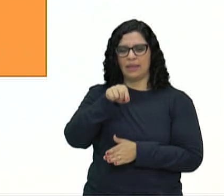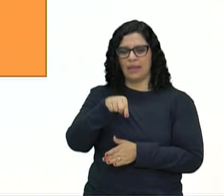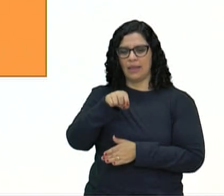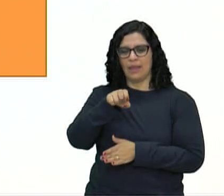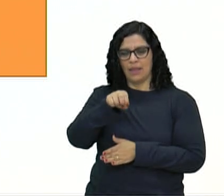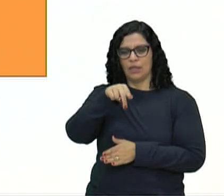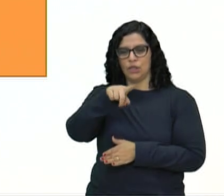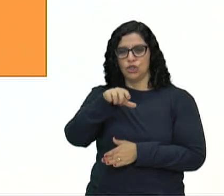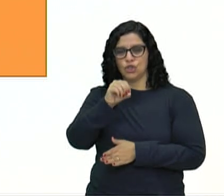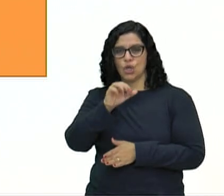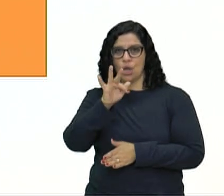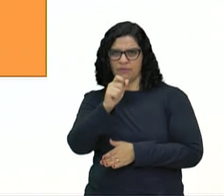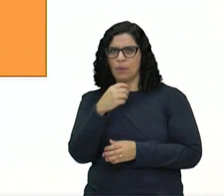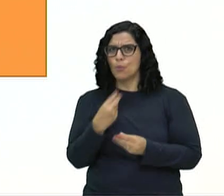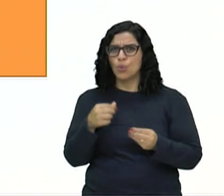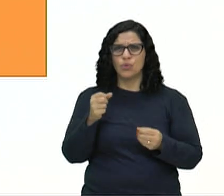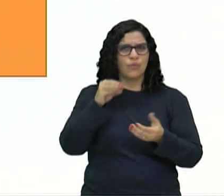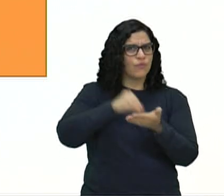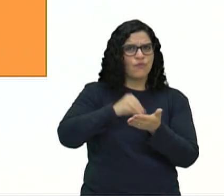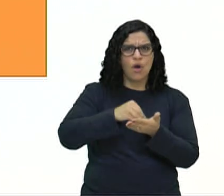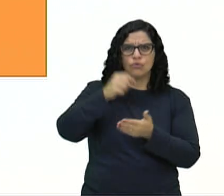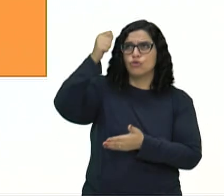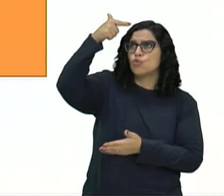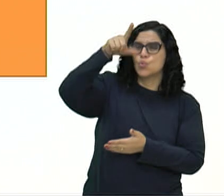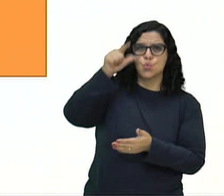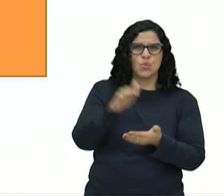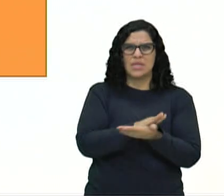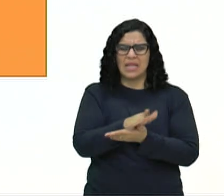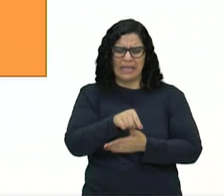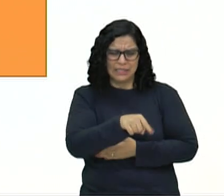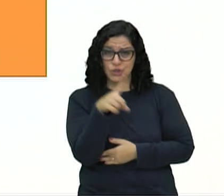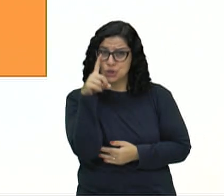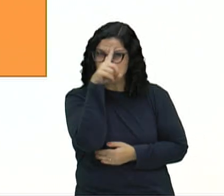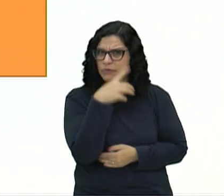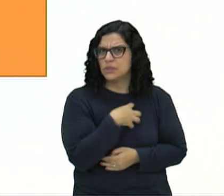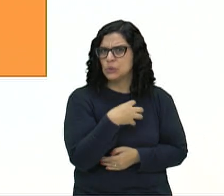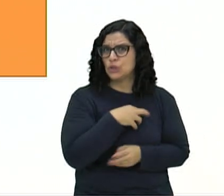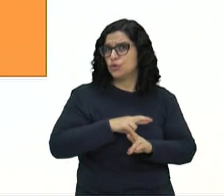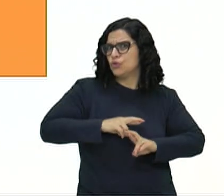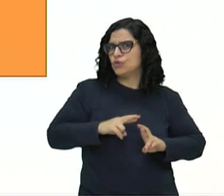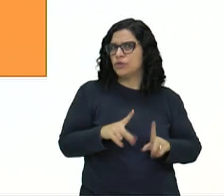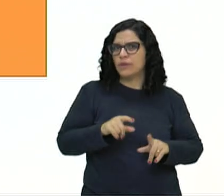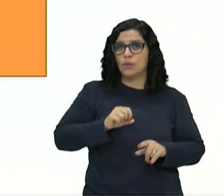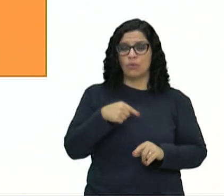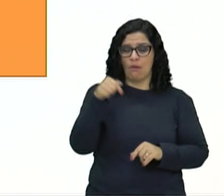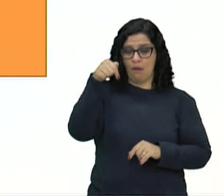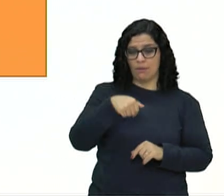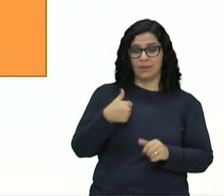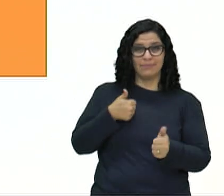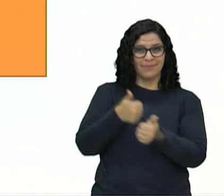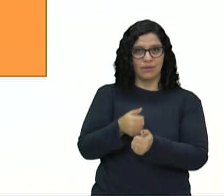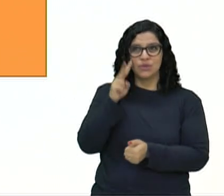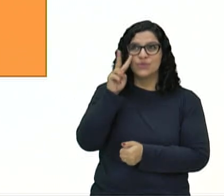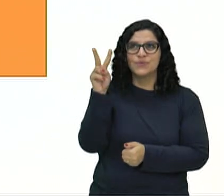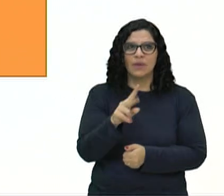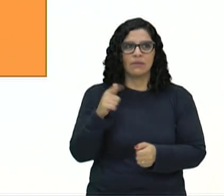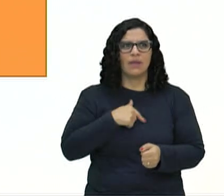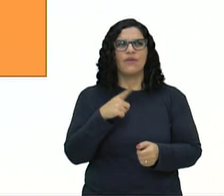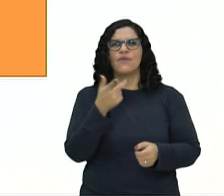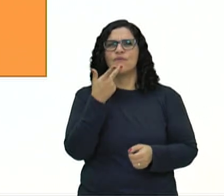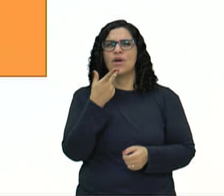pressão alta, ausência de luz, umas condições muito severas, muito diferentes do que é aqui fora. Estou falando aqui de